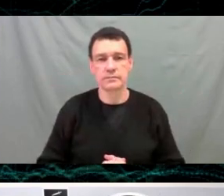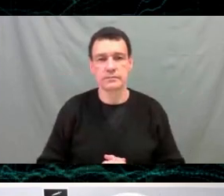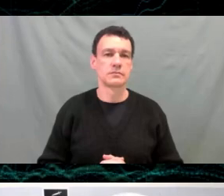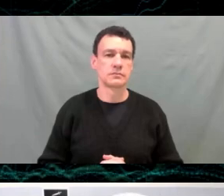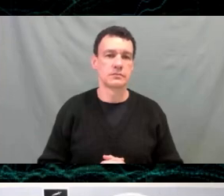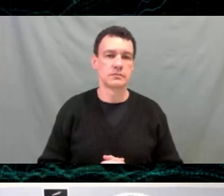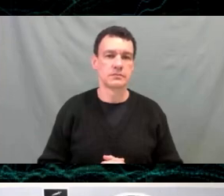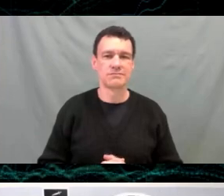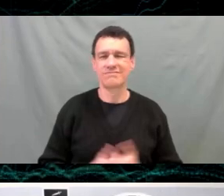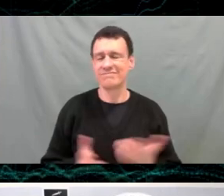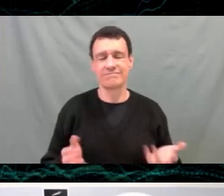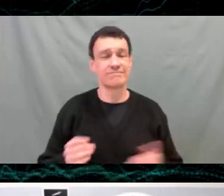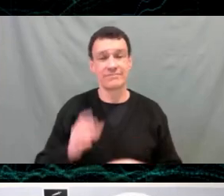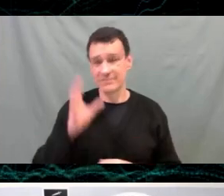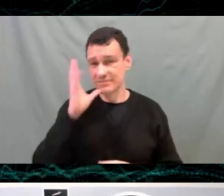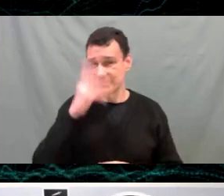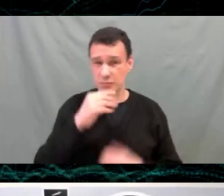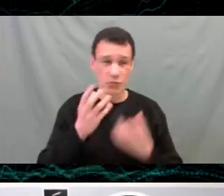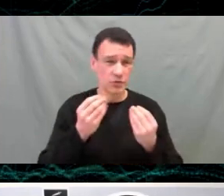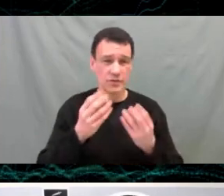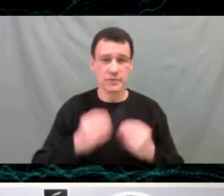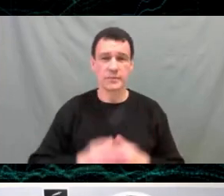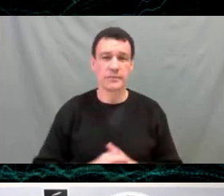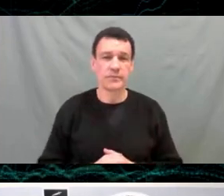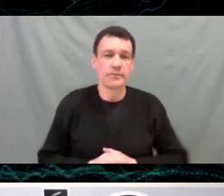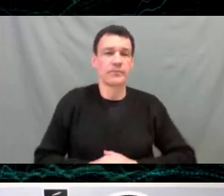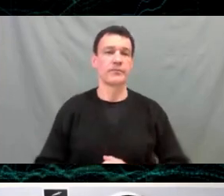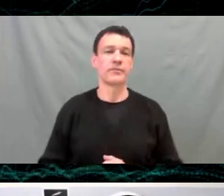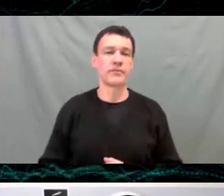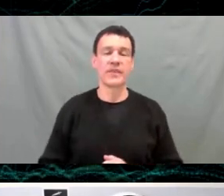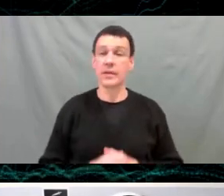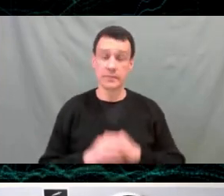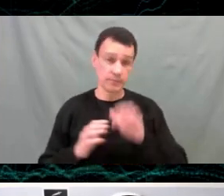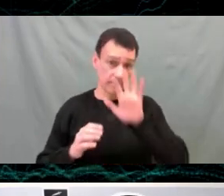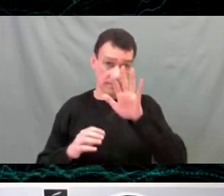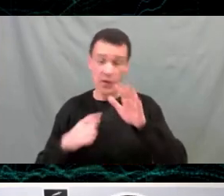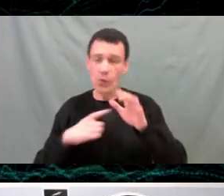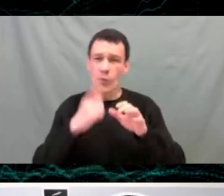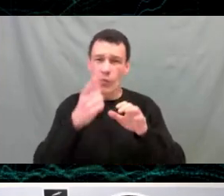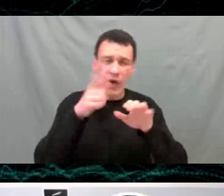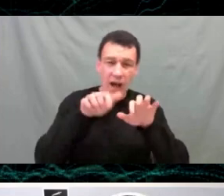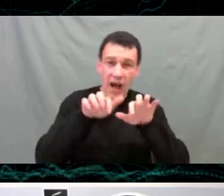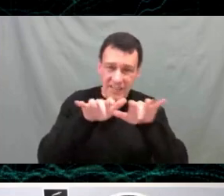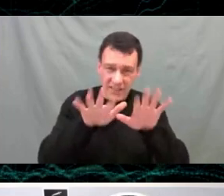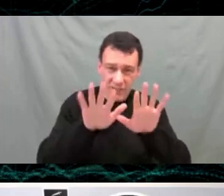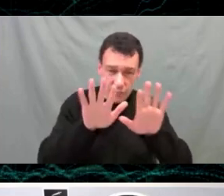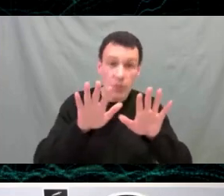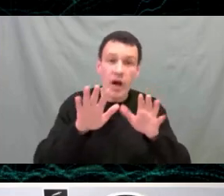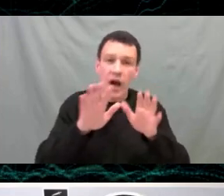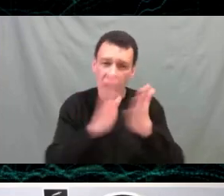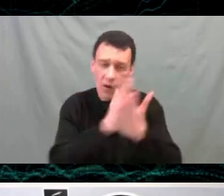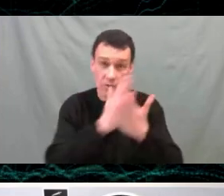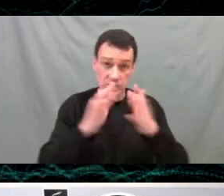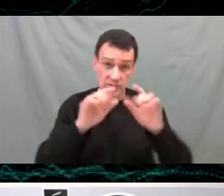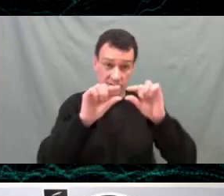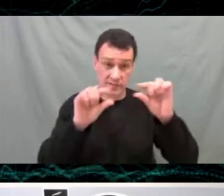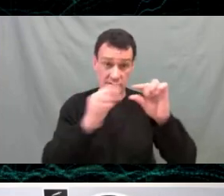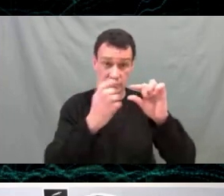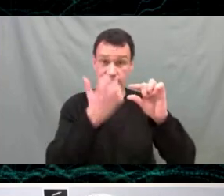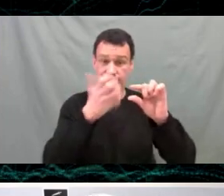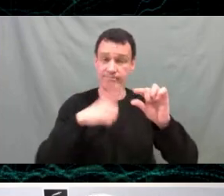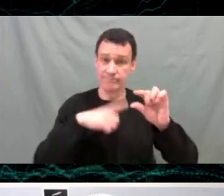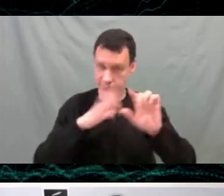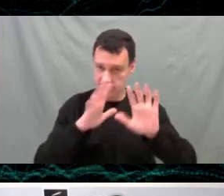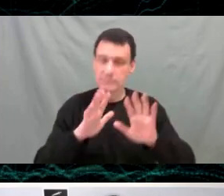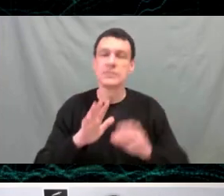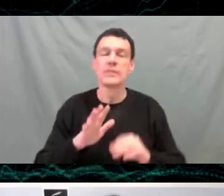Não, isso vai demorar muito, mas enfim. Aqui a gente vai ter esse arquivo aqui, vocês vão ver que tem algumas coisas realçadas, mas tudo aquilo que você já definiu